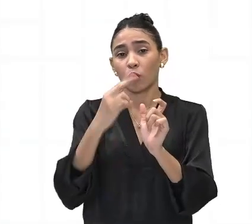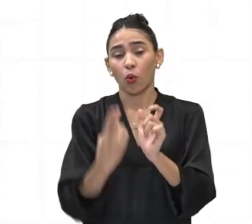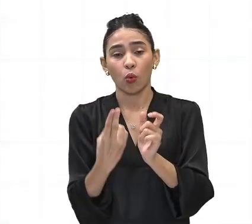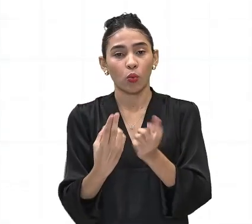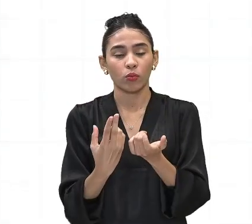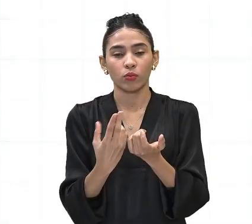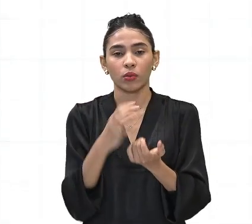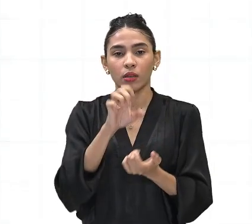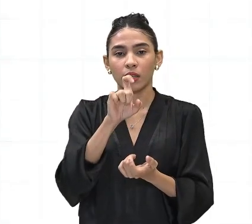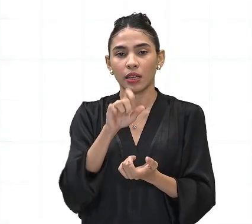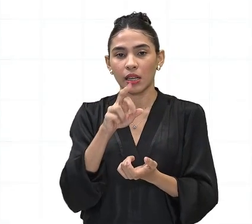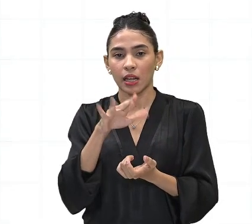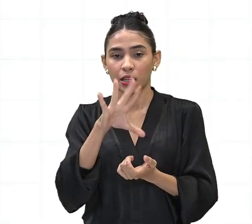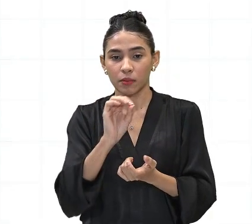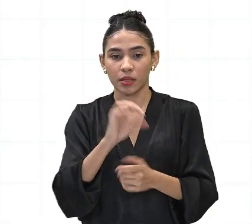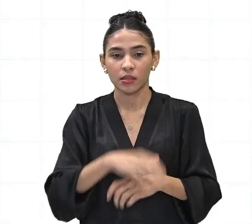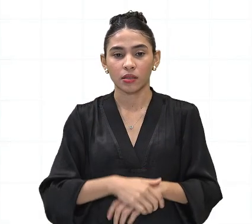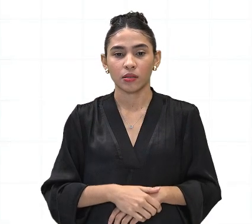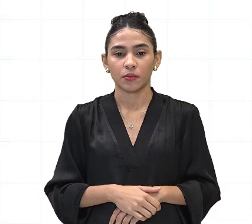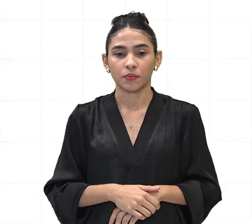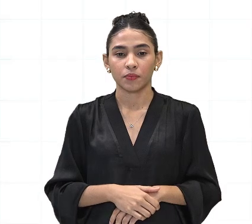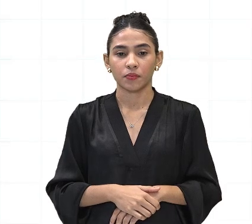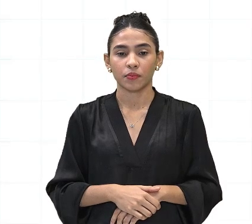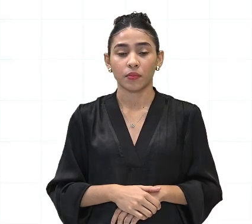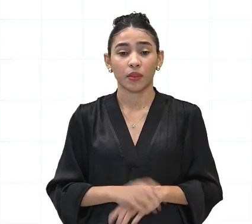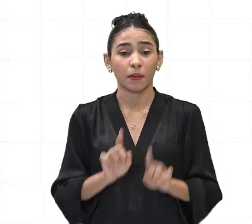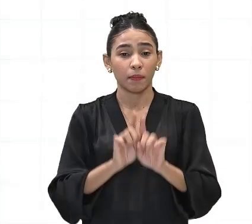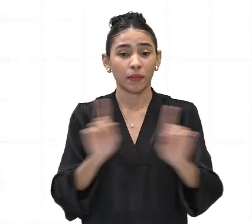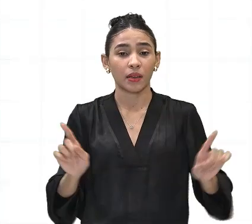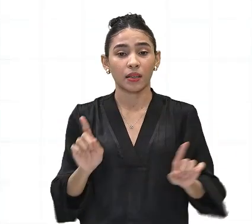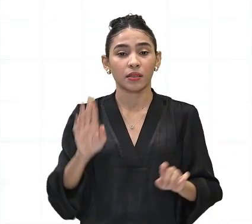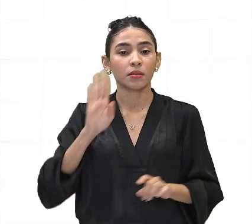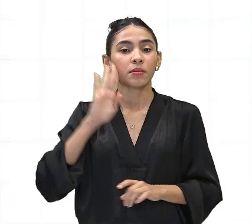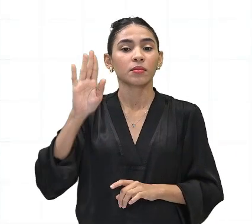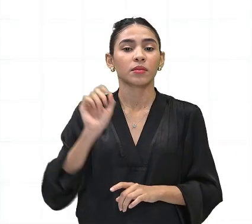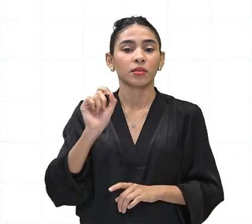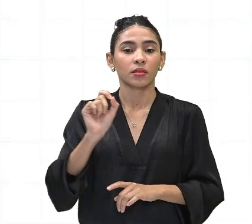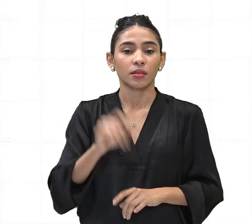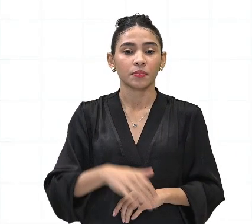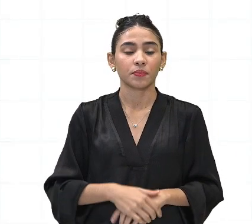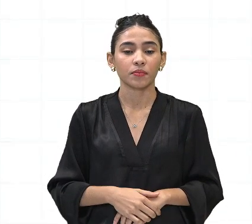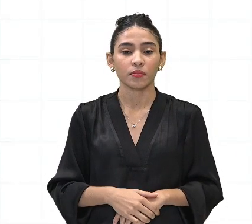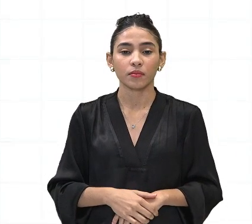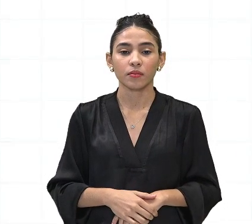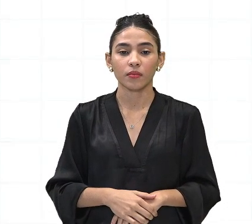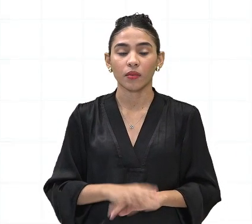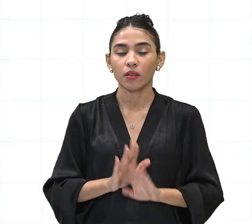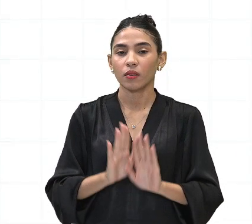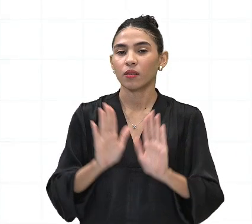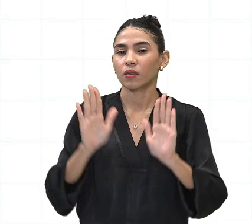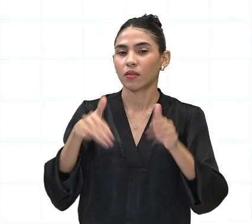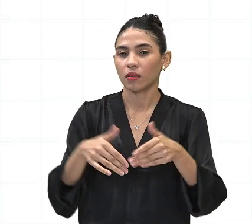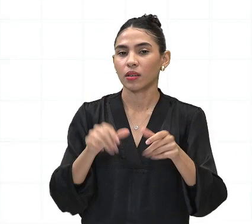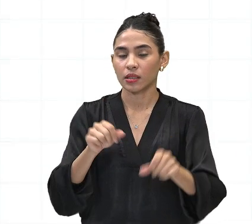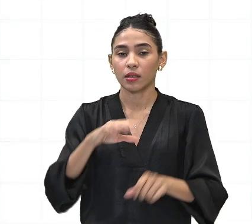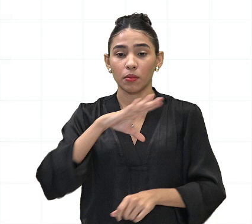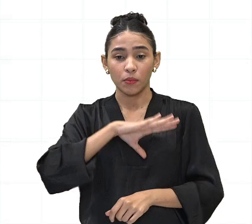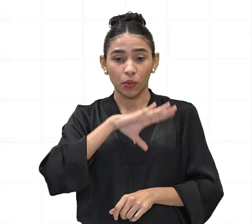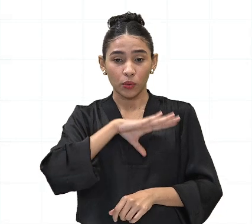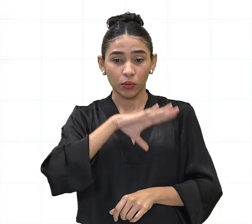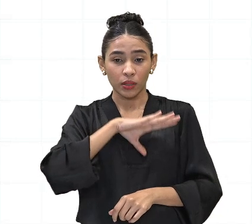rato, dispositivo informático para mouse. Só que cabe principalmente quando trata lá do caso português